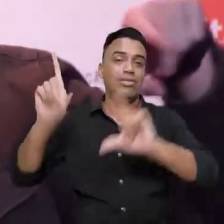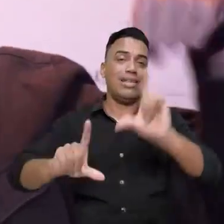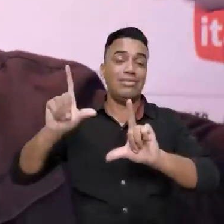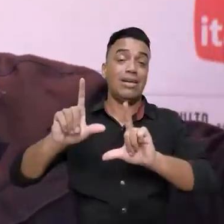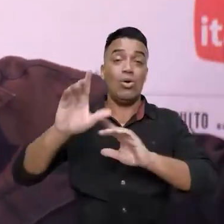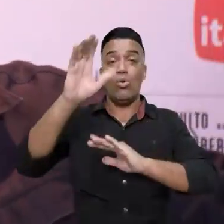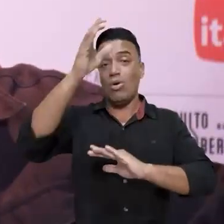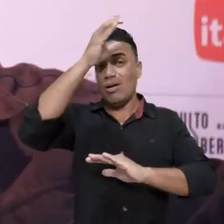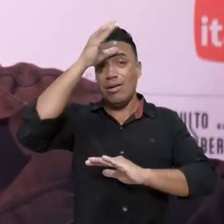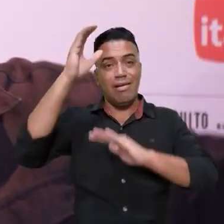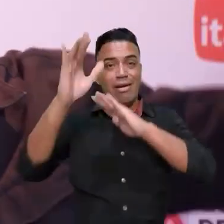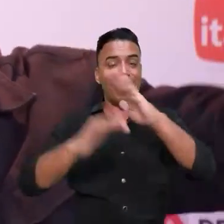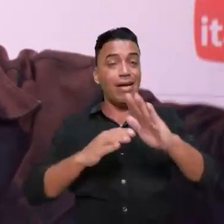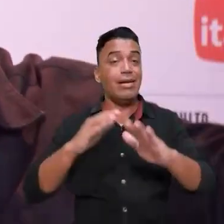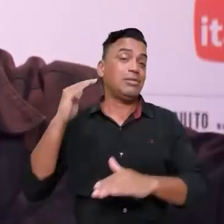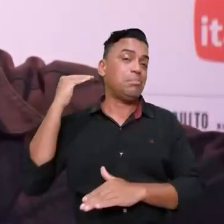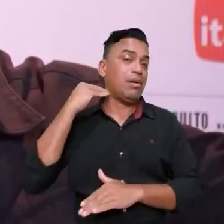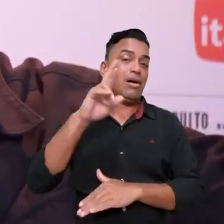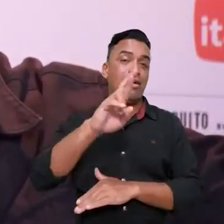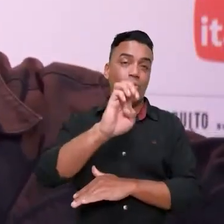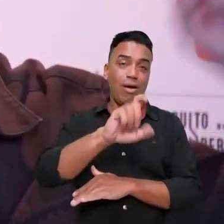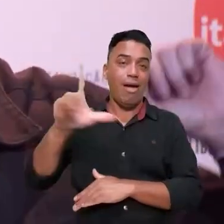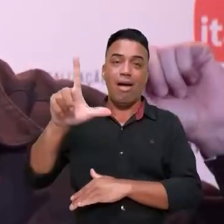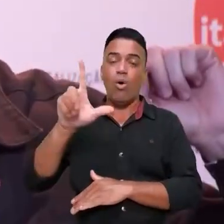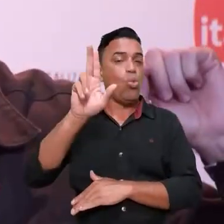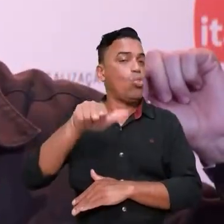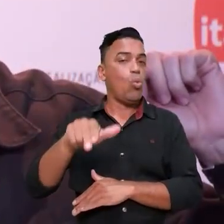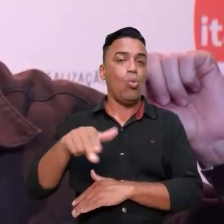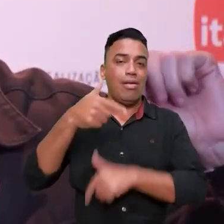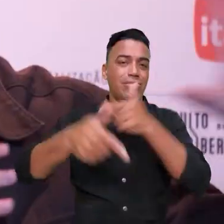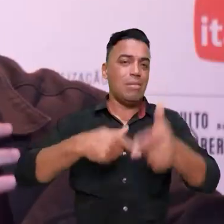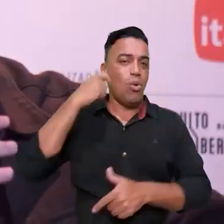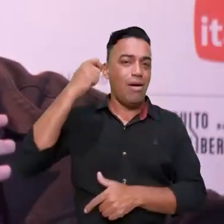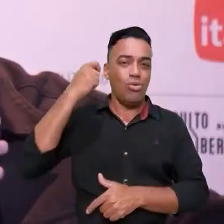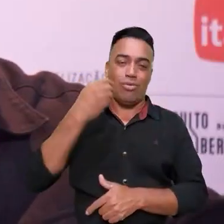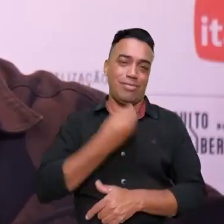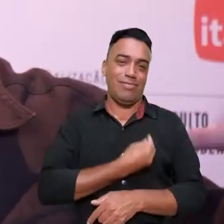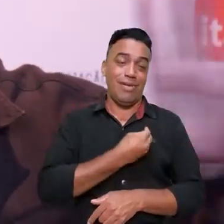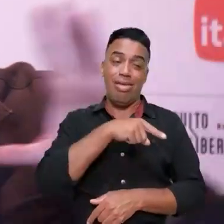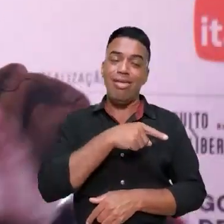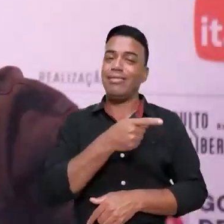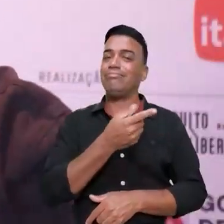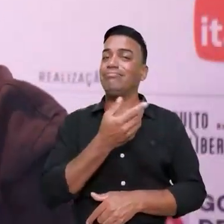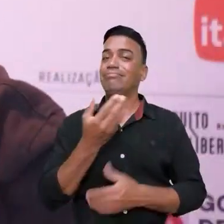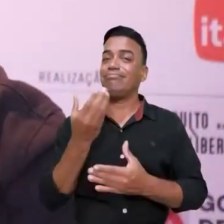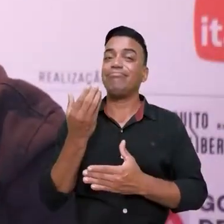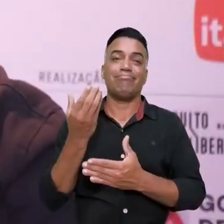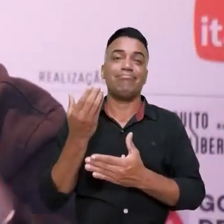do cliente do Banco Real, que nunca tinha entrado num set na vida. Foi ele. E